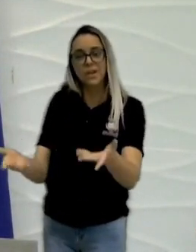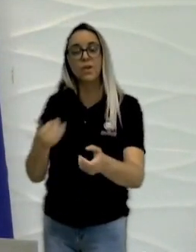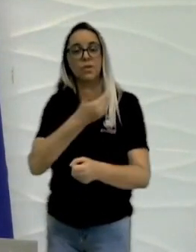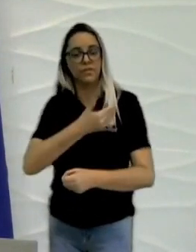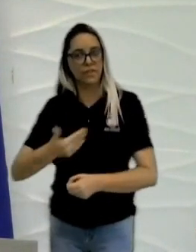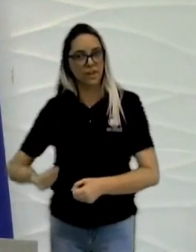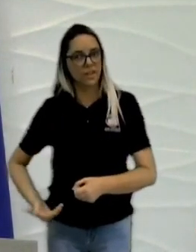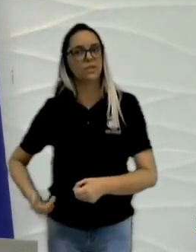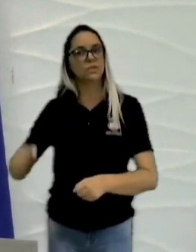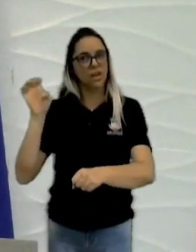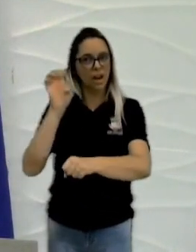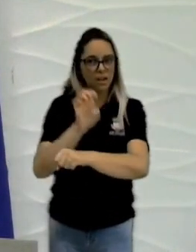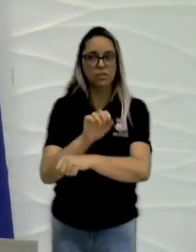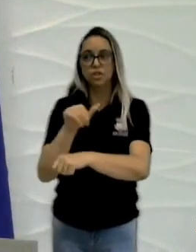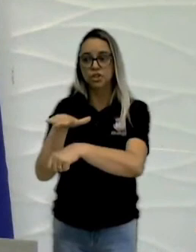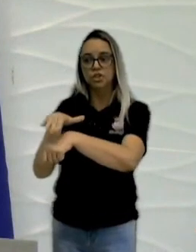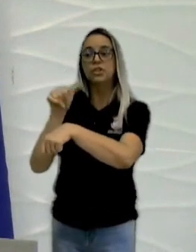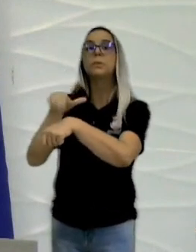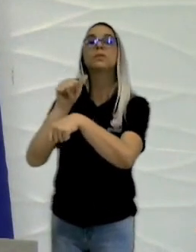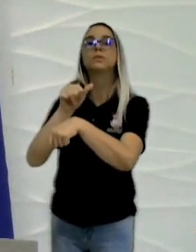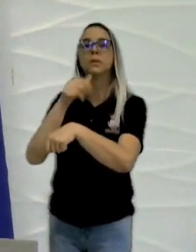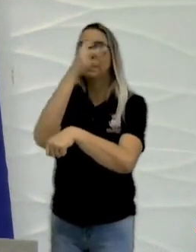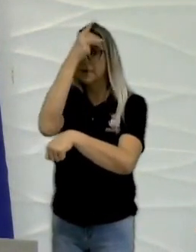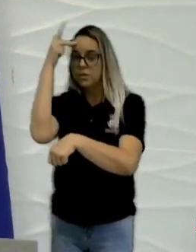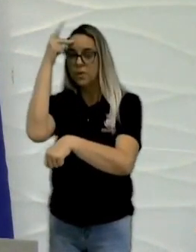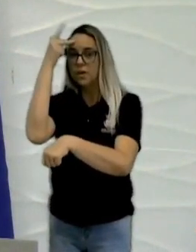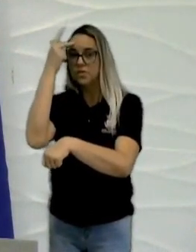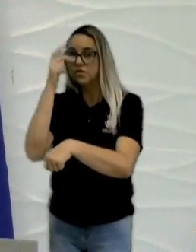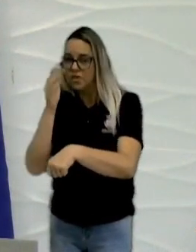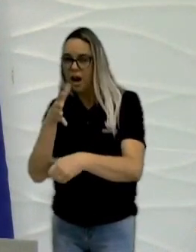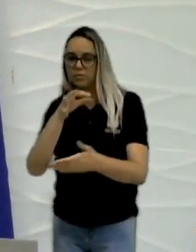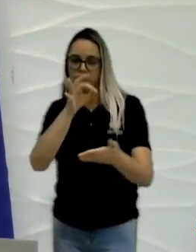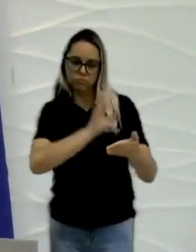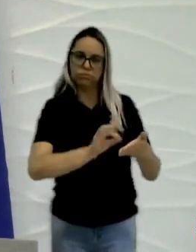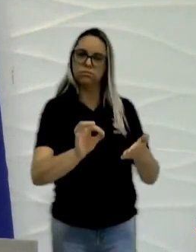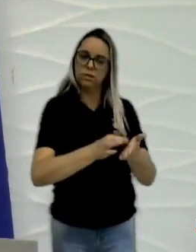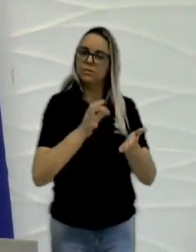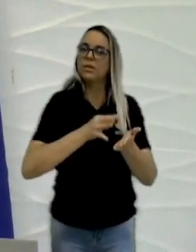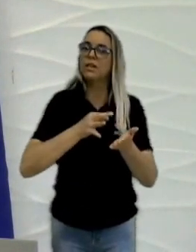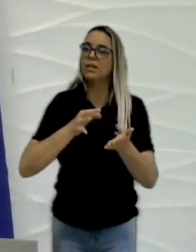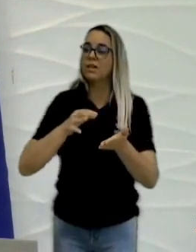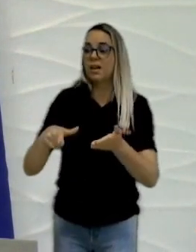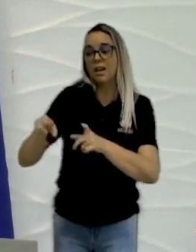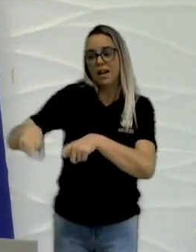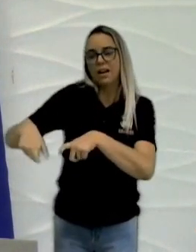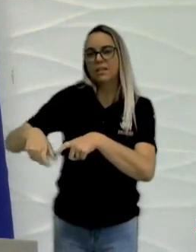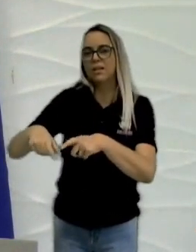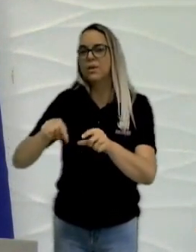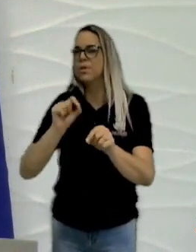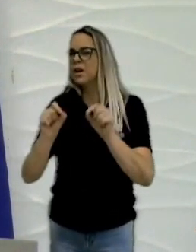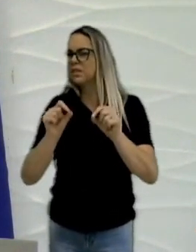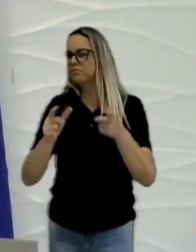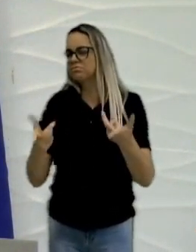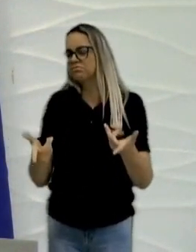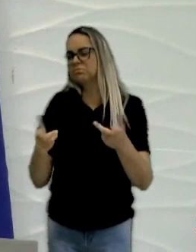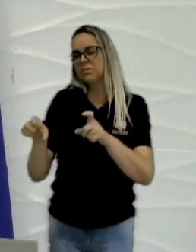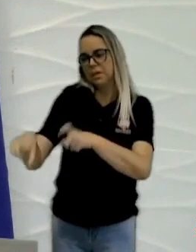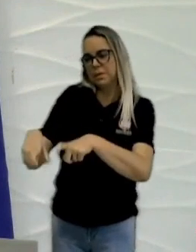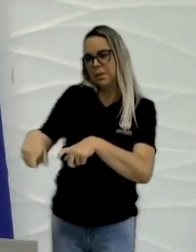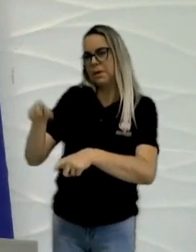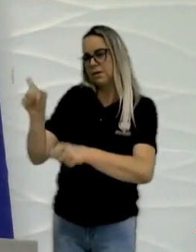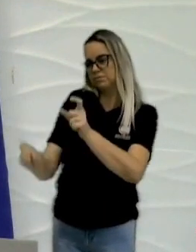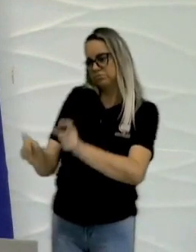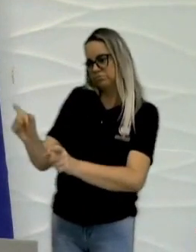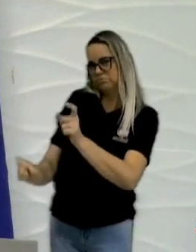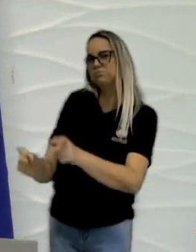né, está convocando aquelas pessoas que se inscreveram para o CNH Rural, que é a habilitação rural para os